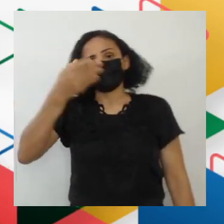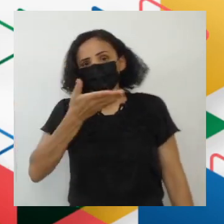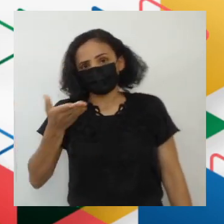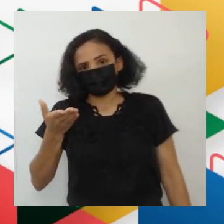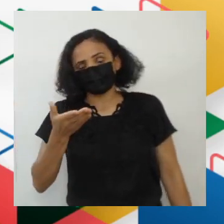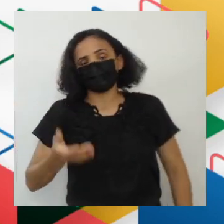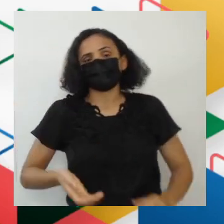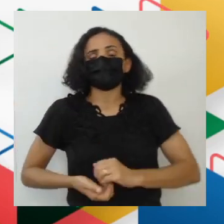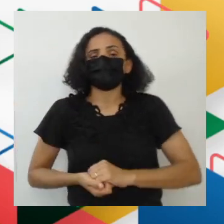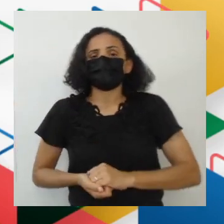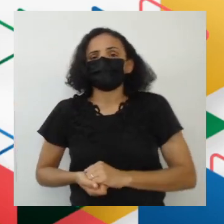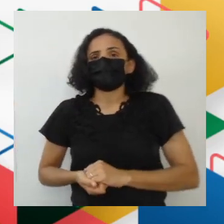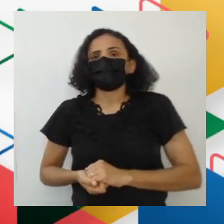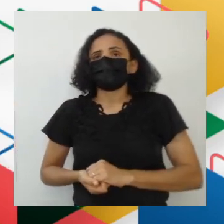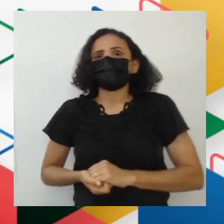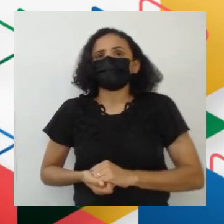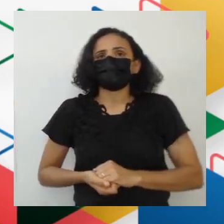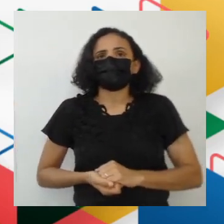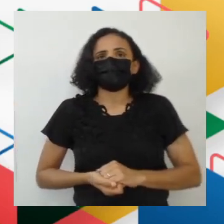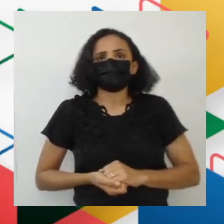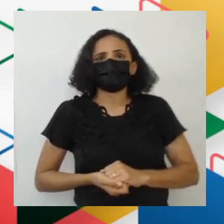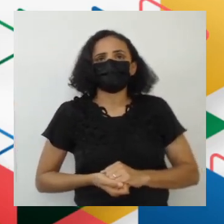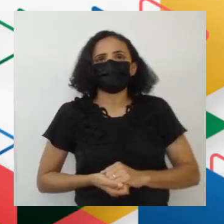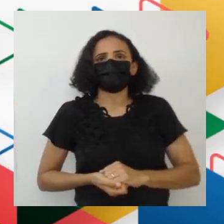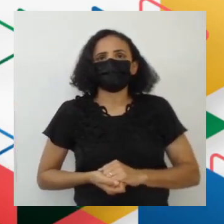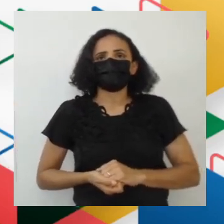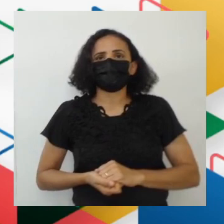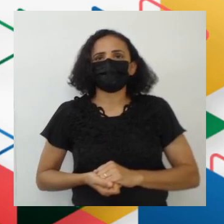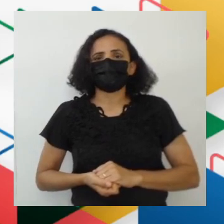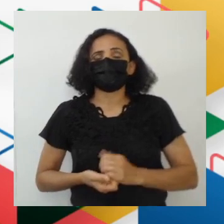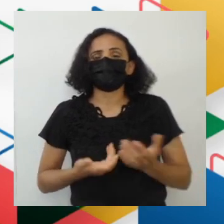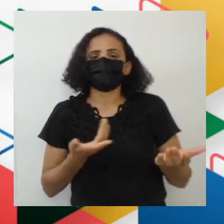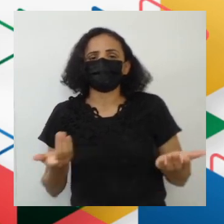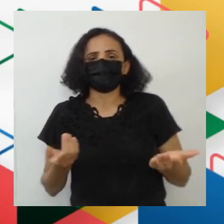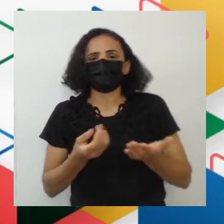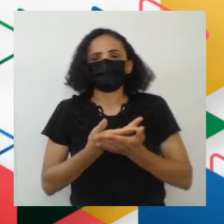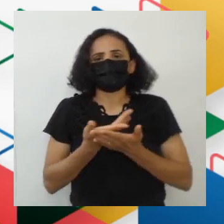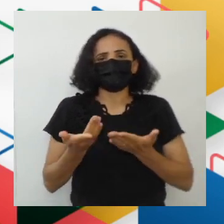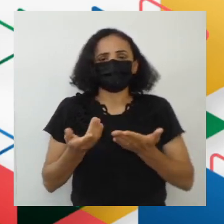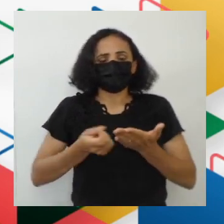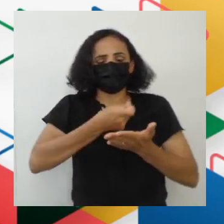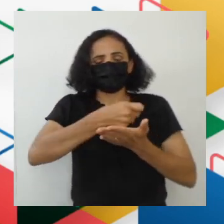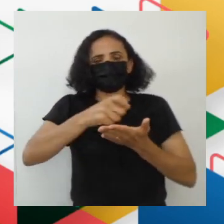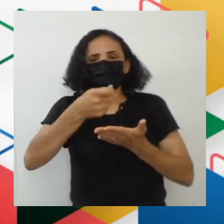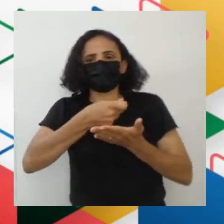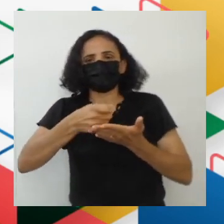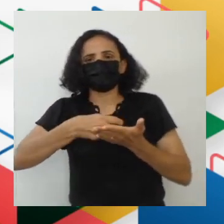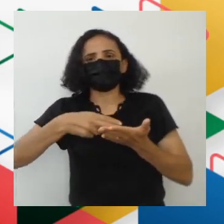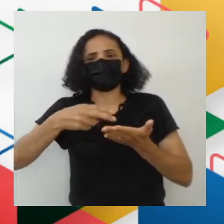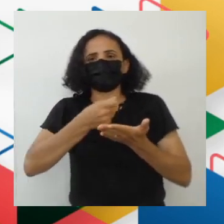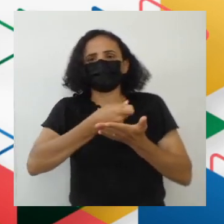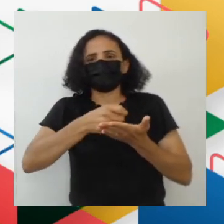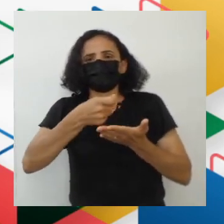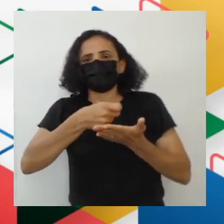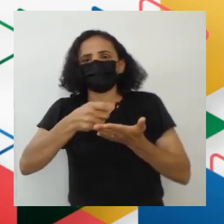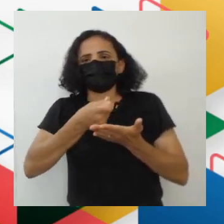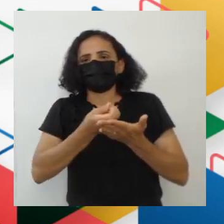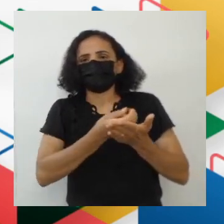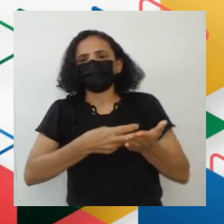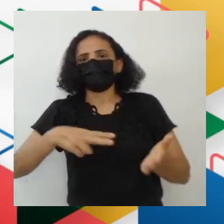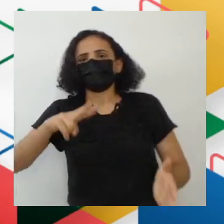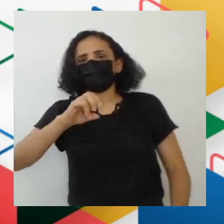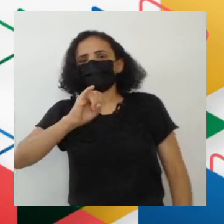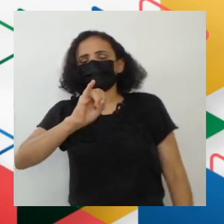Nós temos aí, então, uma obra do Villa-Lobos, né? Nas Baquianas